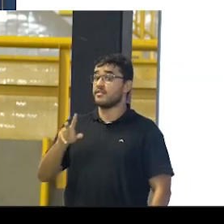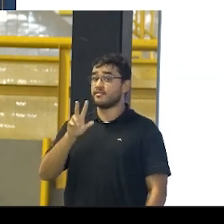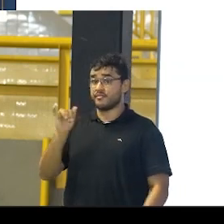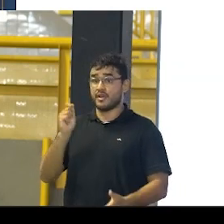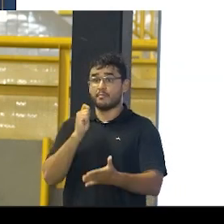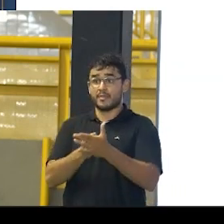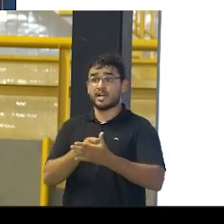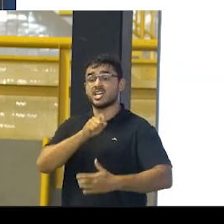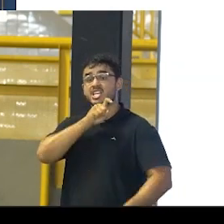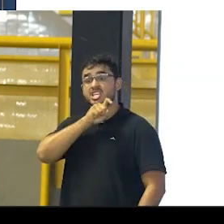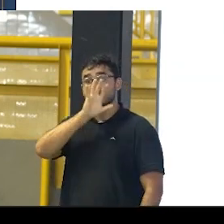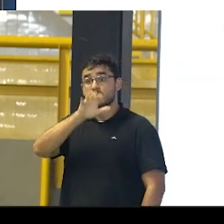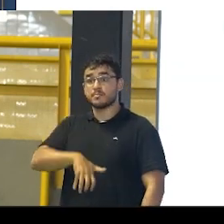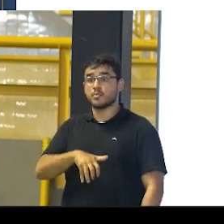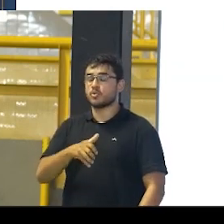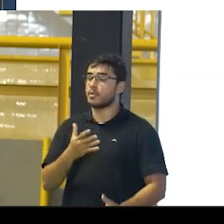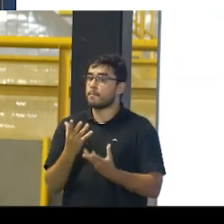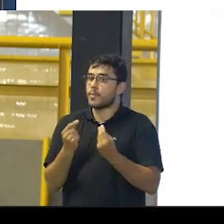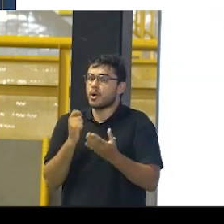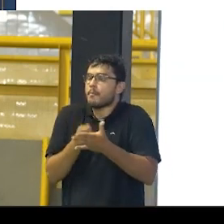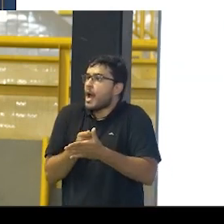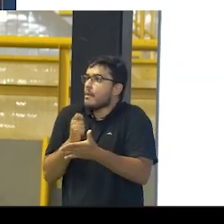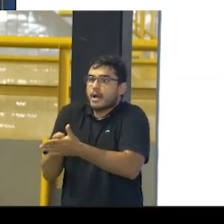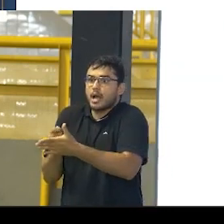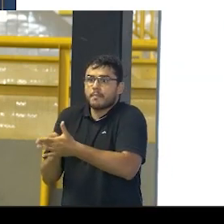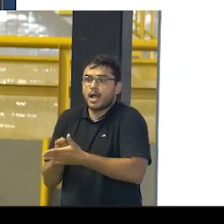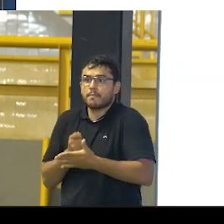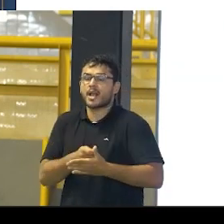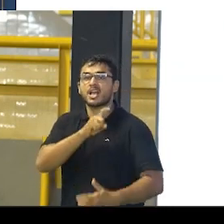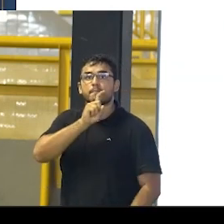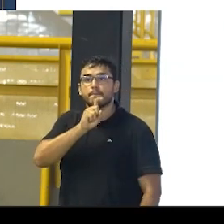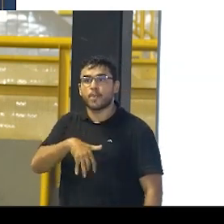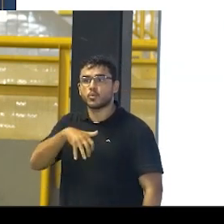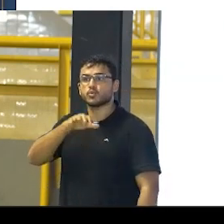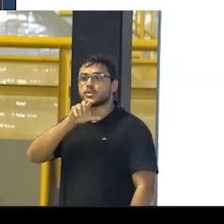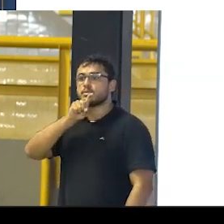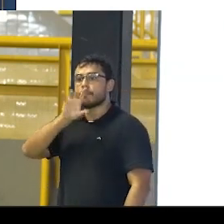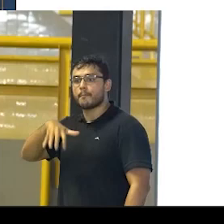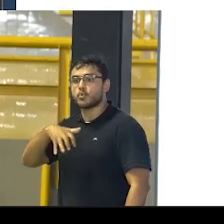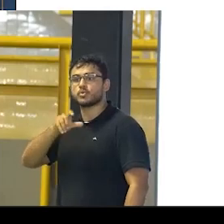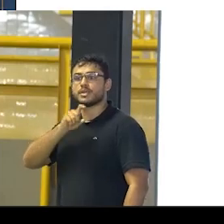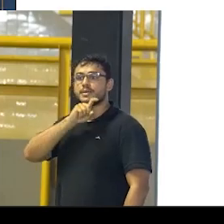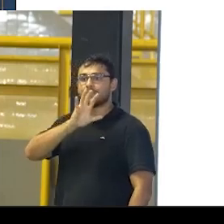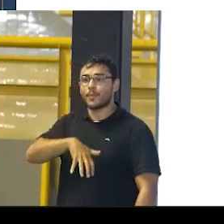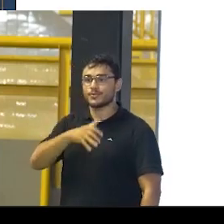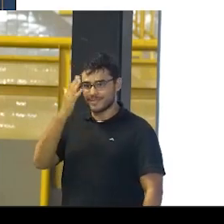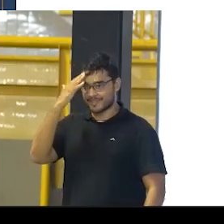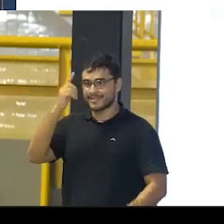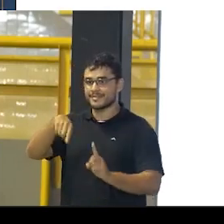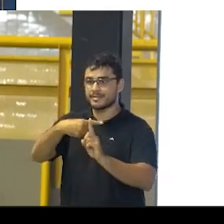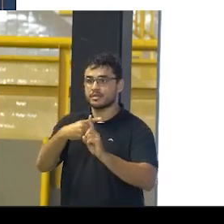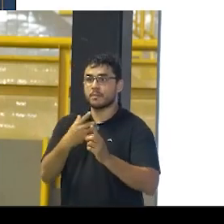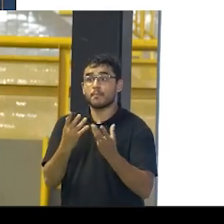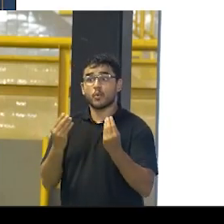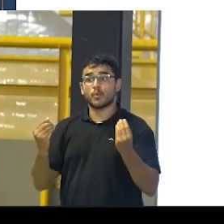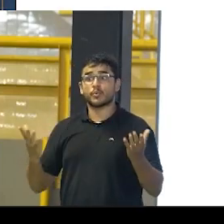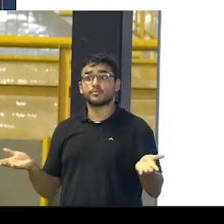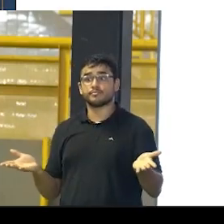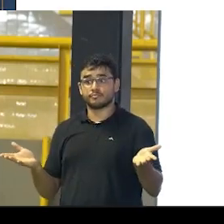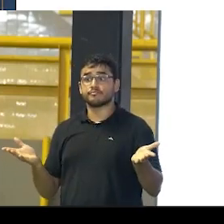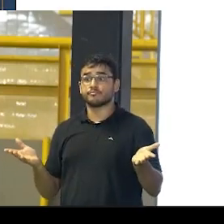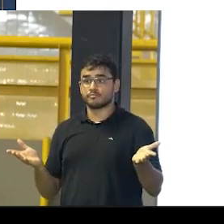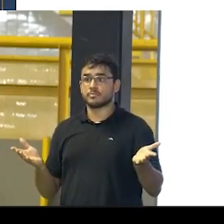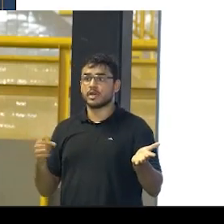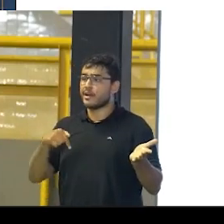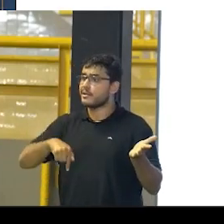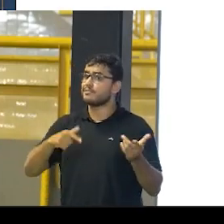pagar imposto. E isso é um problema que não é nosso, seja da prefeitura, do estado. Isso é um problema